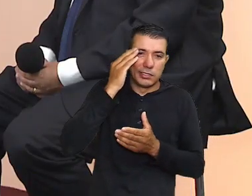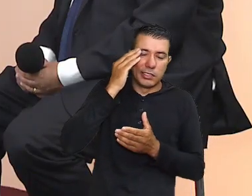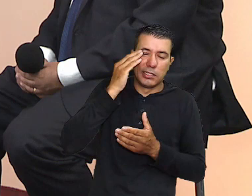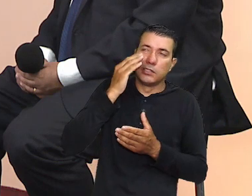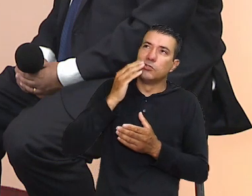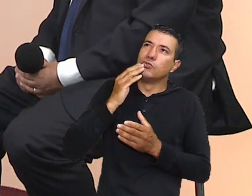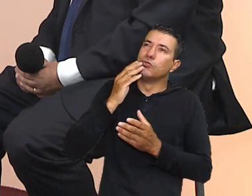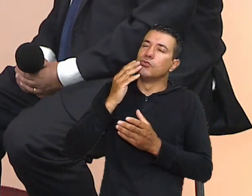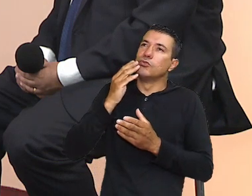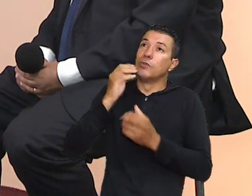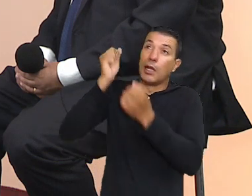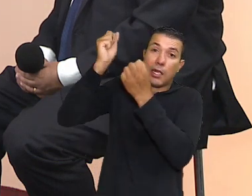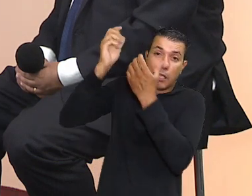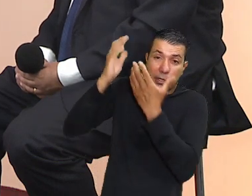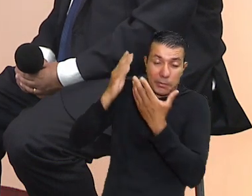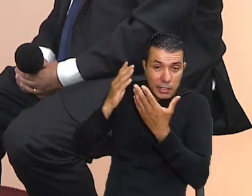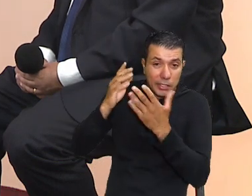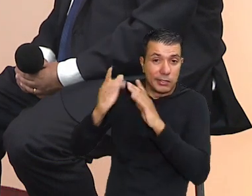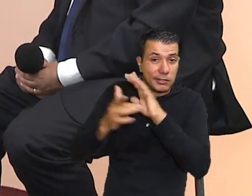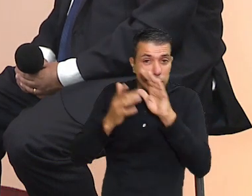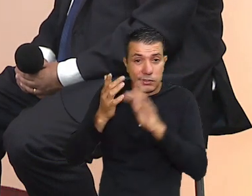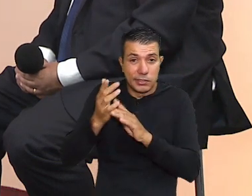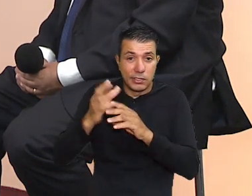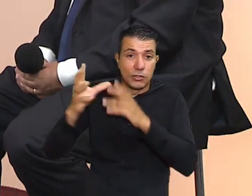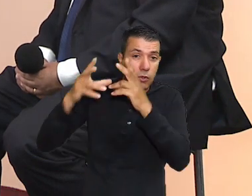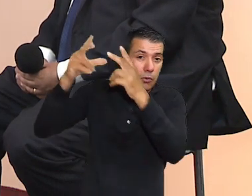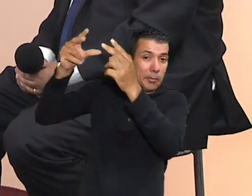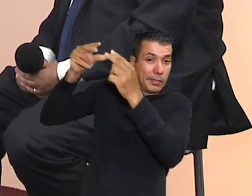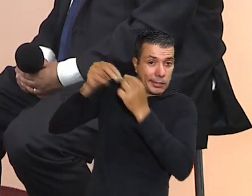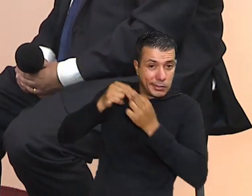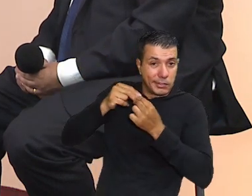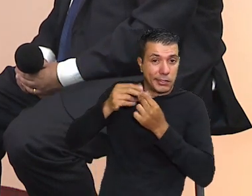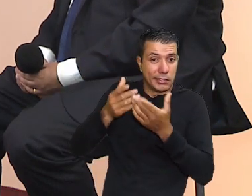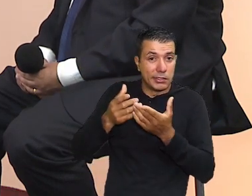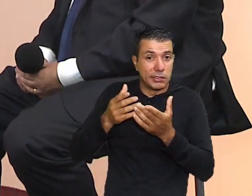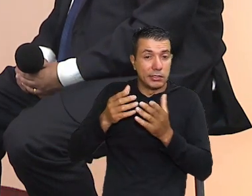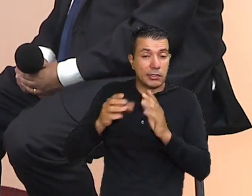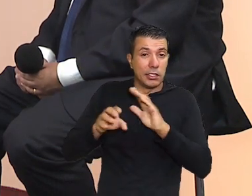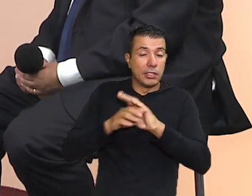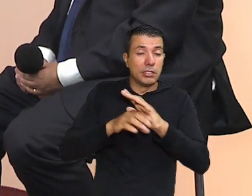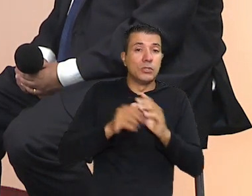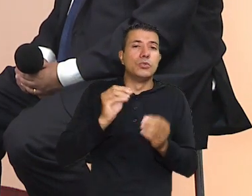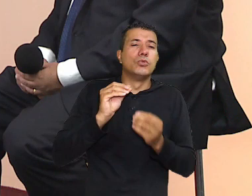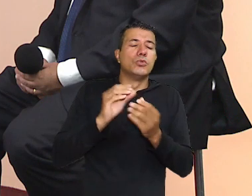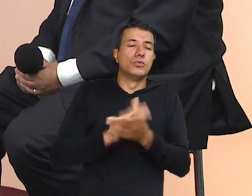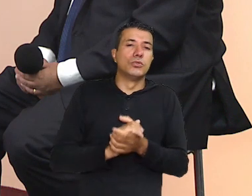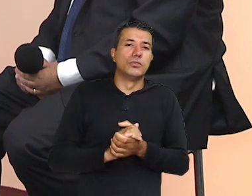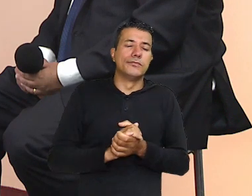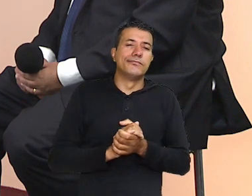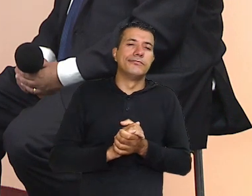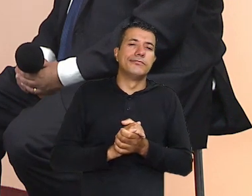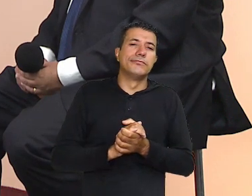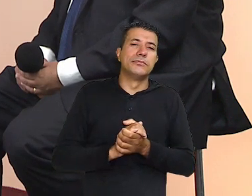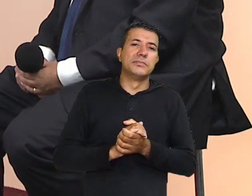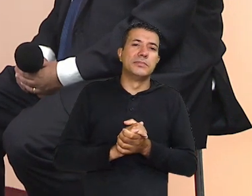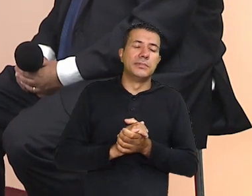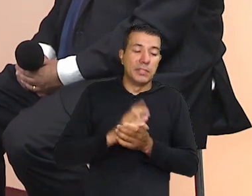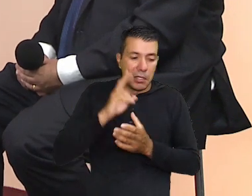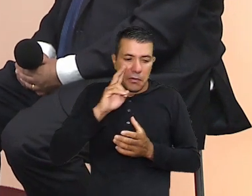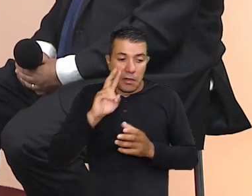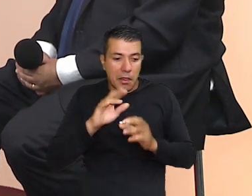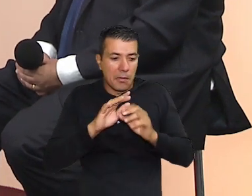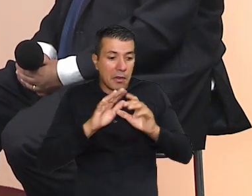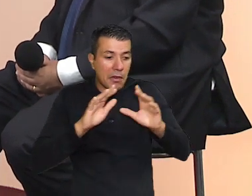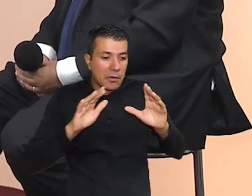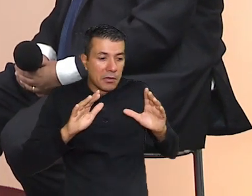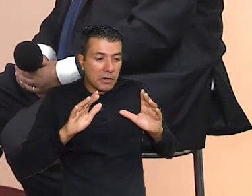recompensa, gostaria de ler João capítulo 5, verso 28 e 29, e diz o seguinte, não vos maravilheis